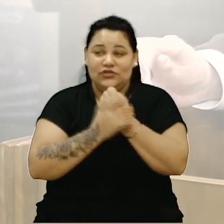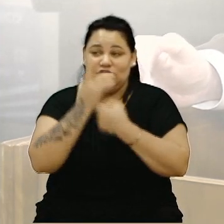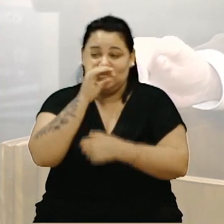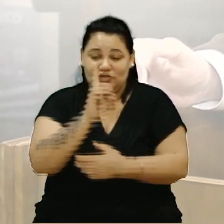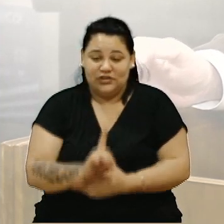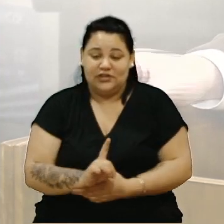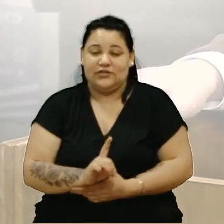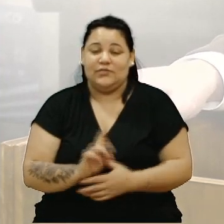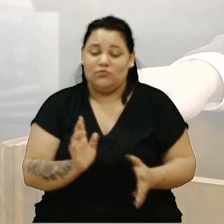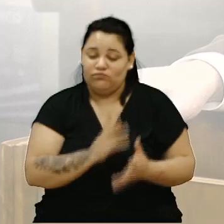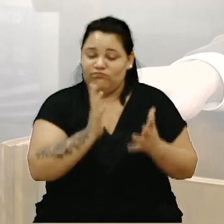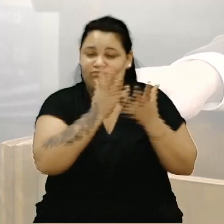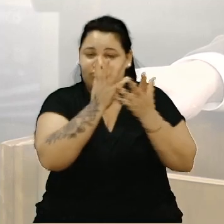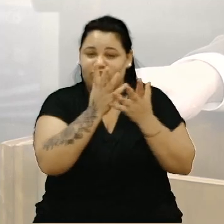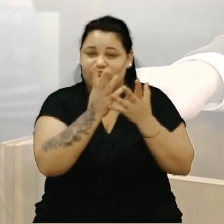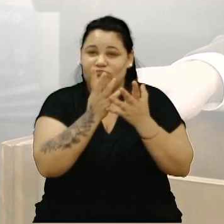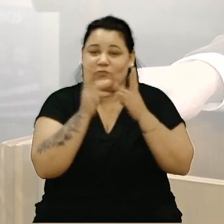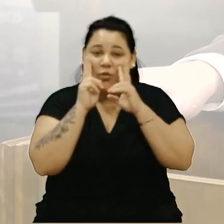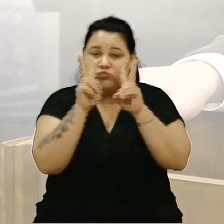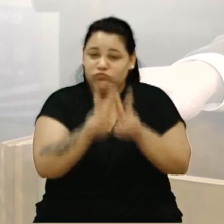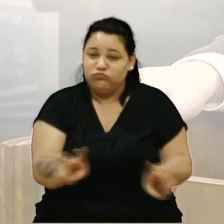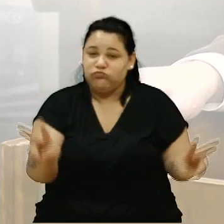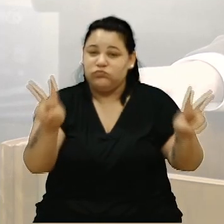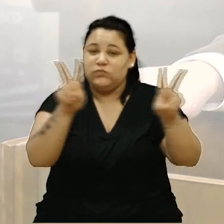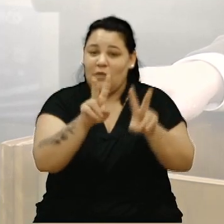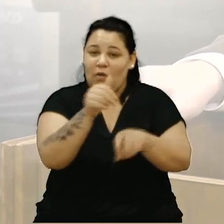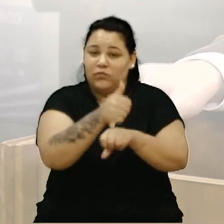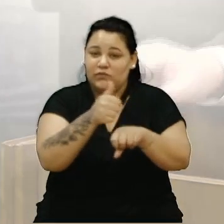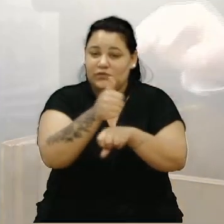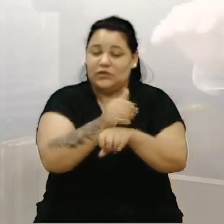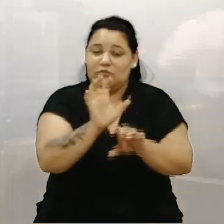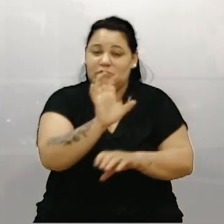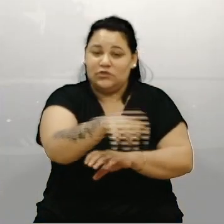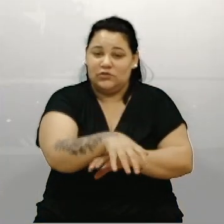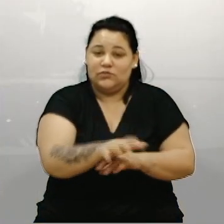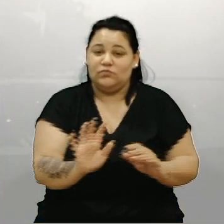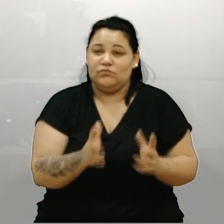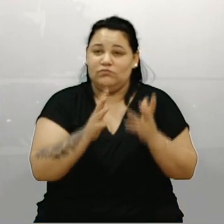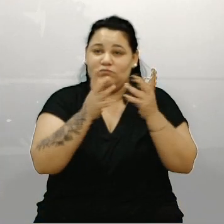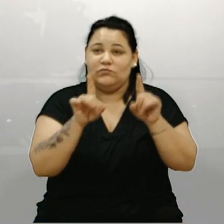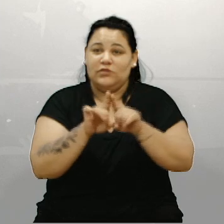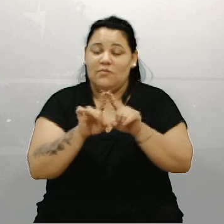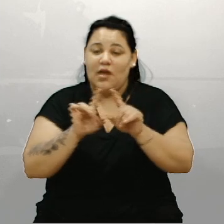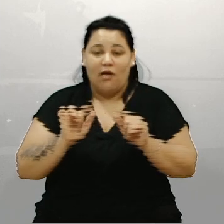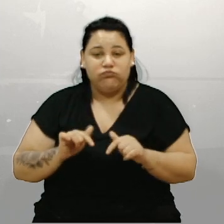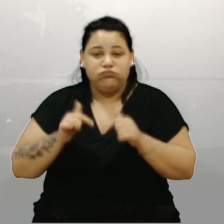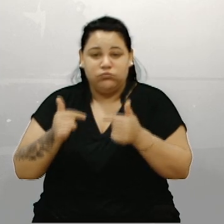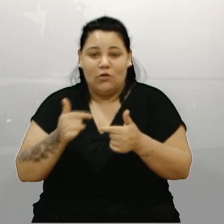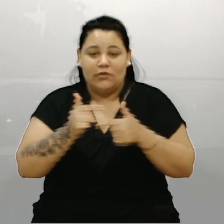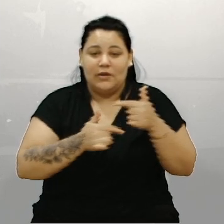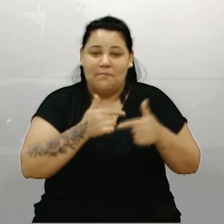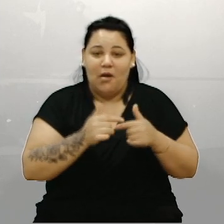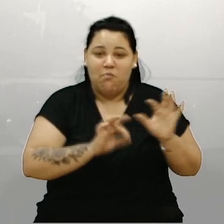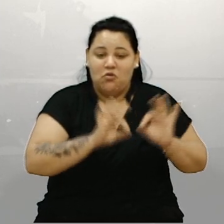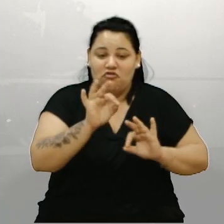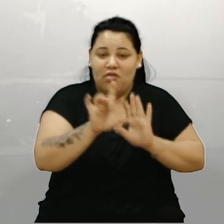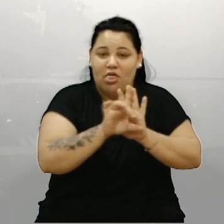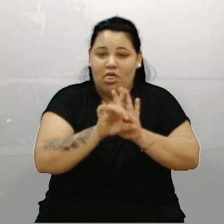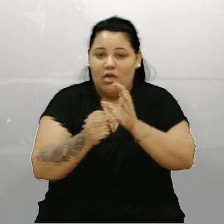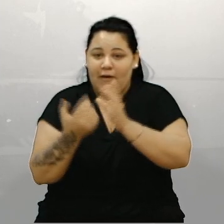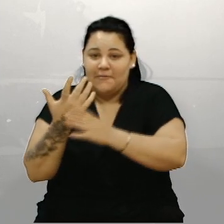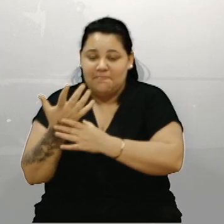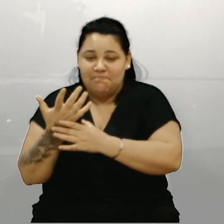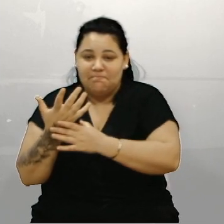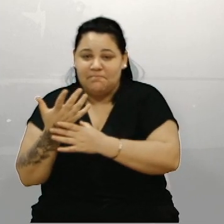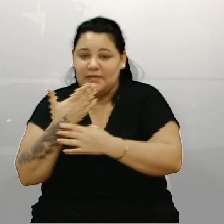incentivos e visibilidade para esses profissionais do setor, promovendo ações, né, e projetos de lei que beneficiem